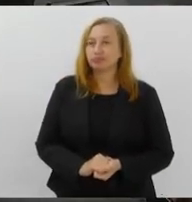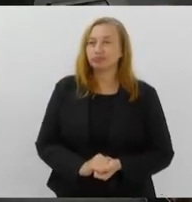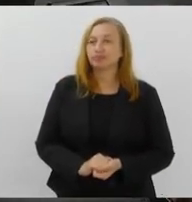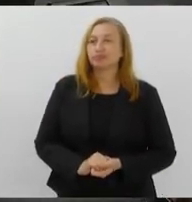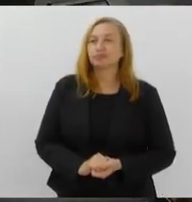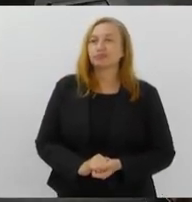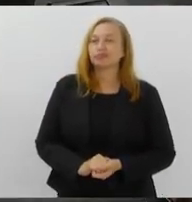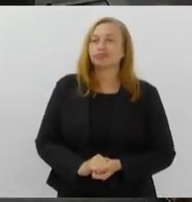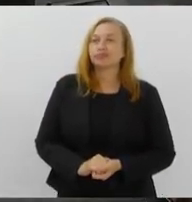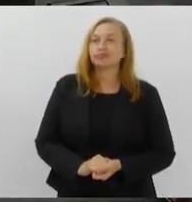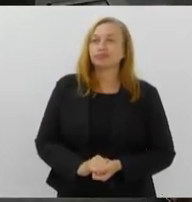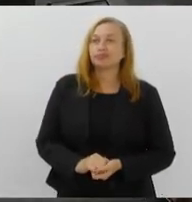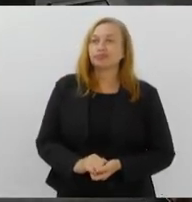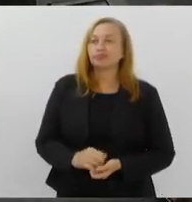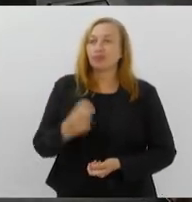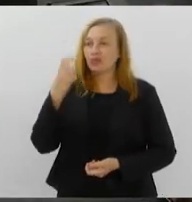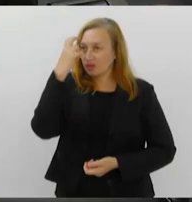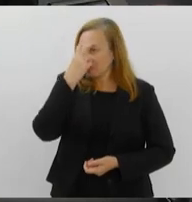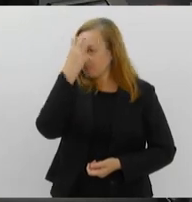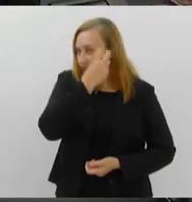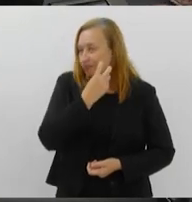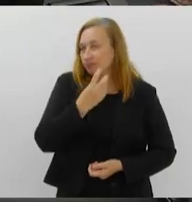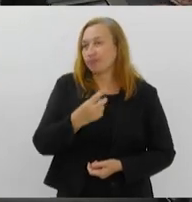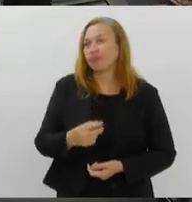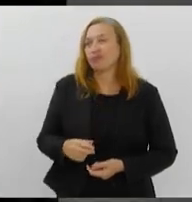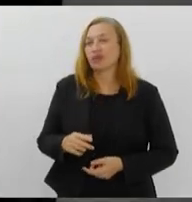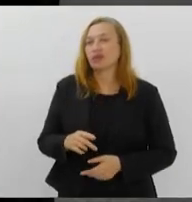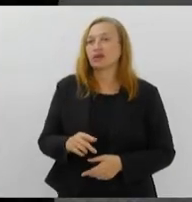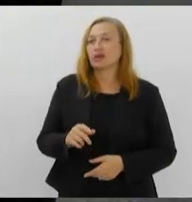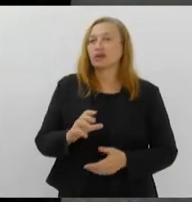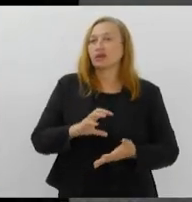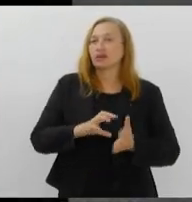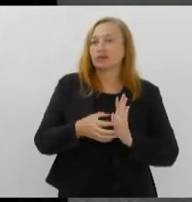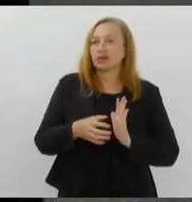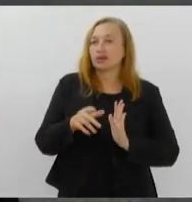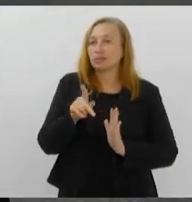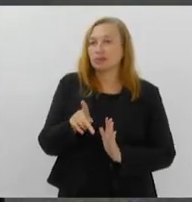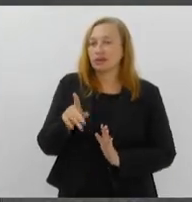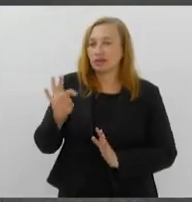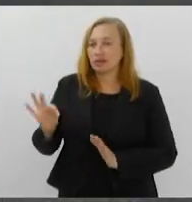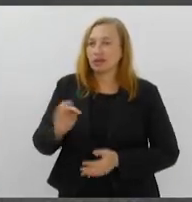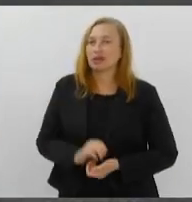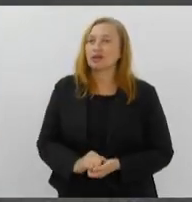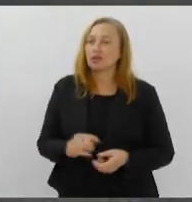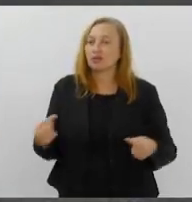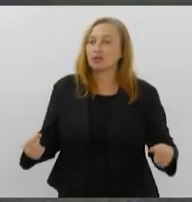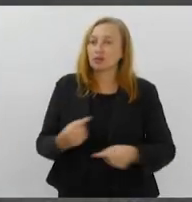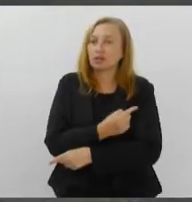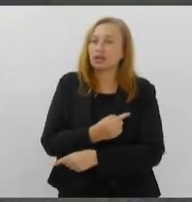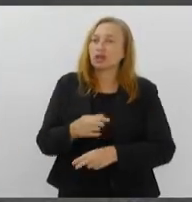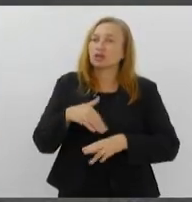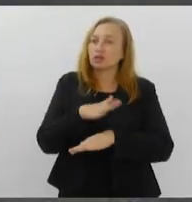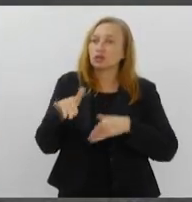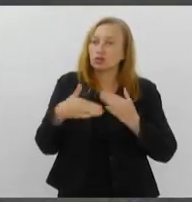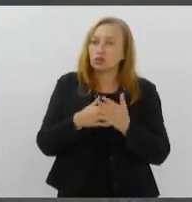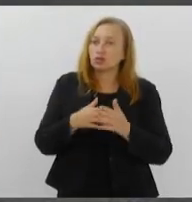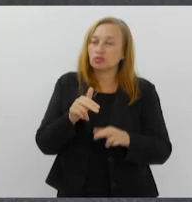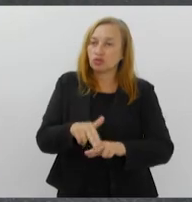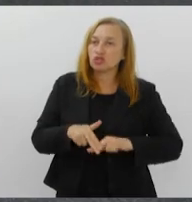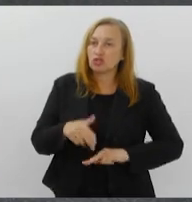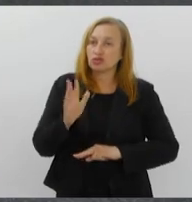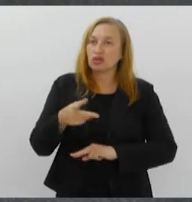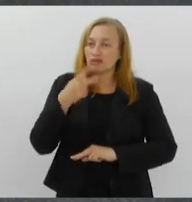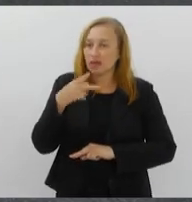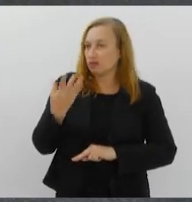deputada Verônica, para encaminhar o voto do Partido dos Trabalhadores, pois também não, contrário, em função de todos os motivos que já foram colocados aqui